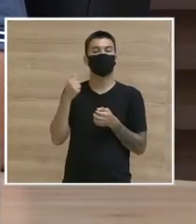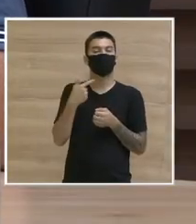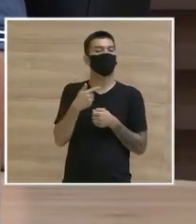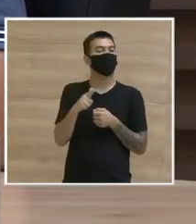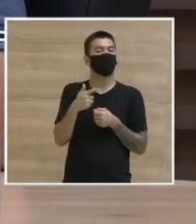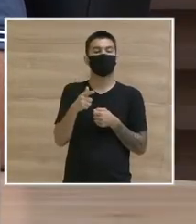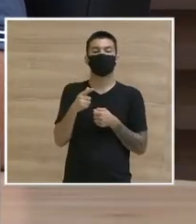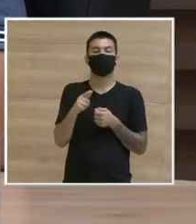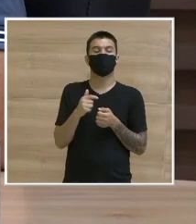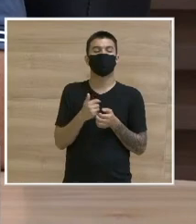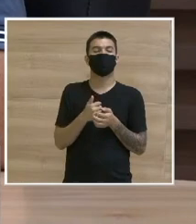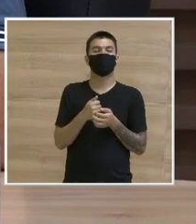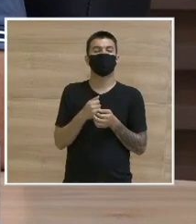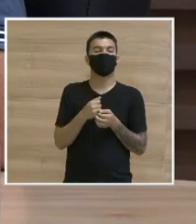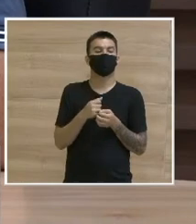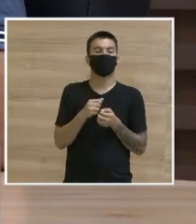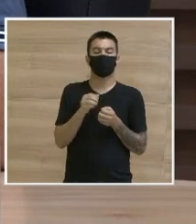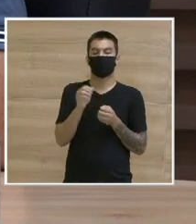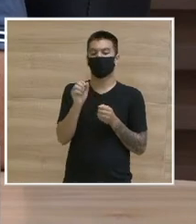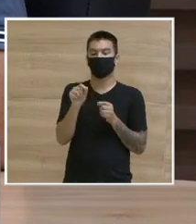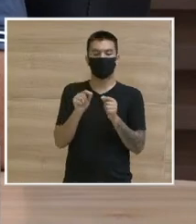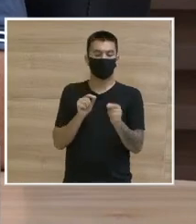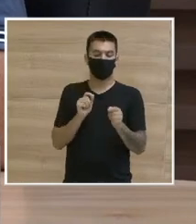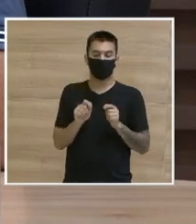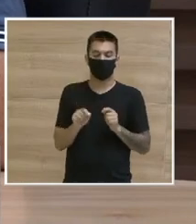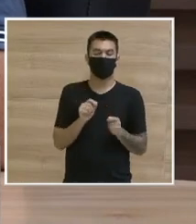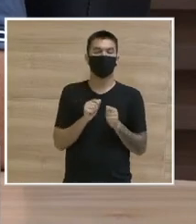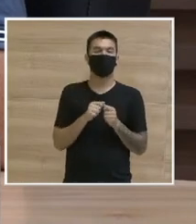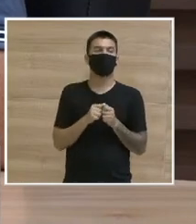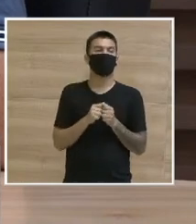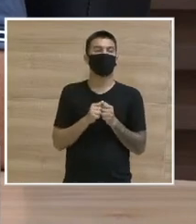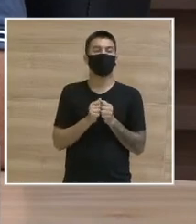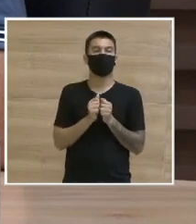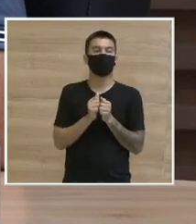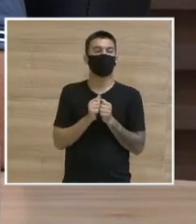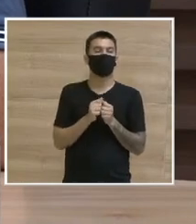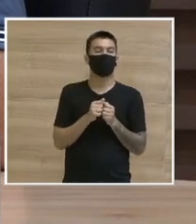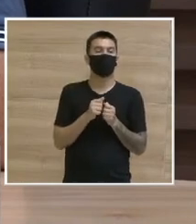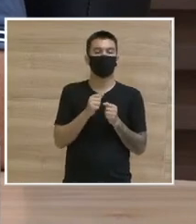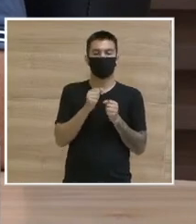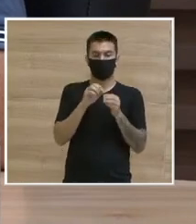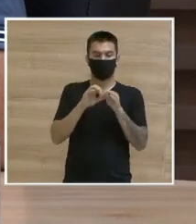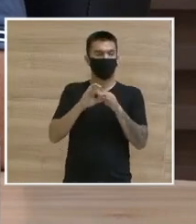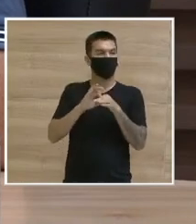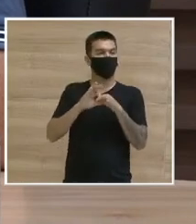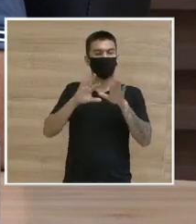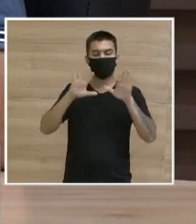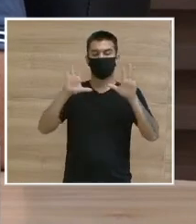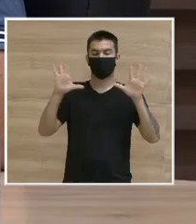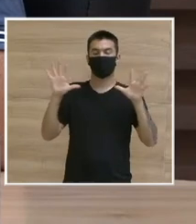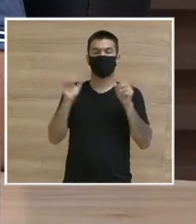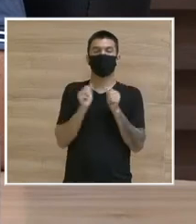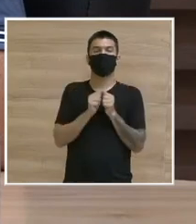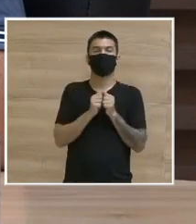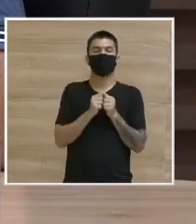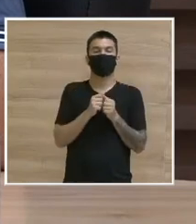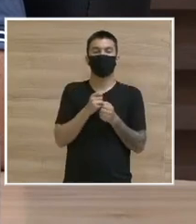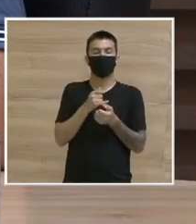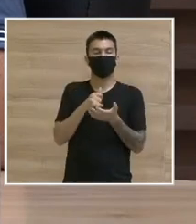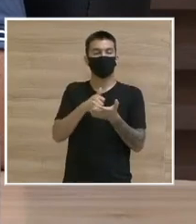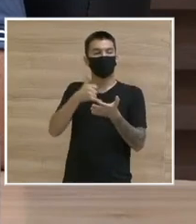fazendo joguinho político, né? A gente tem que ter seriedade e, no meu ponto de vista, isso aí, para mim, é uma denúncia